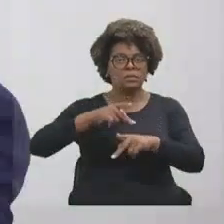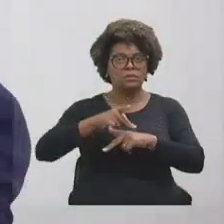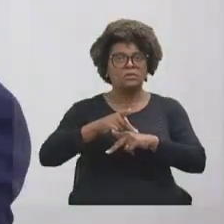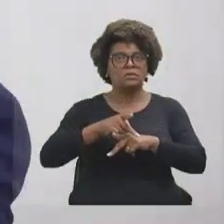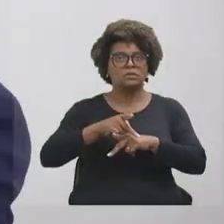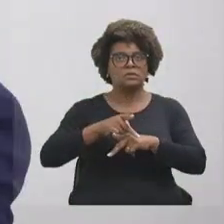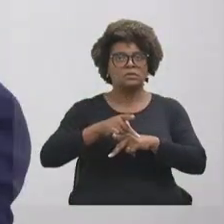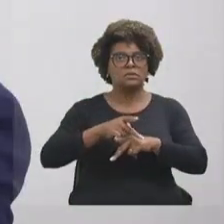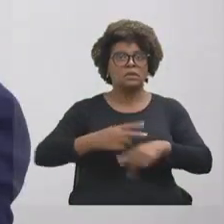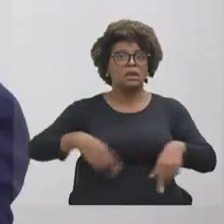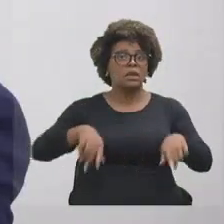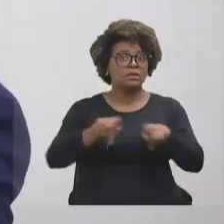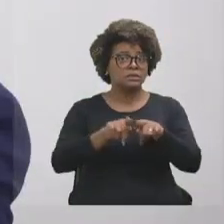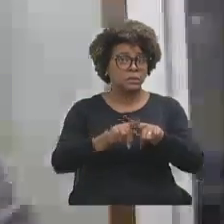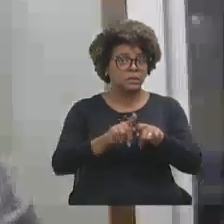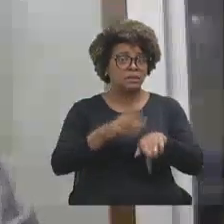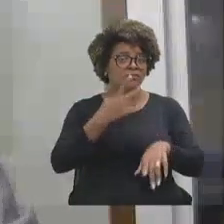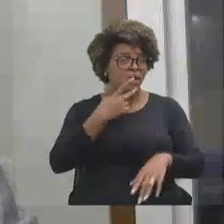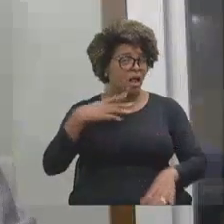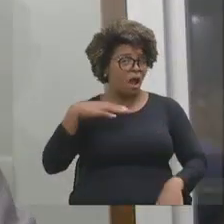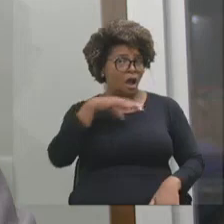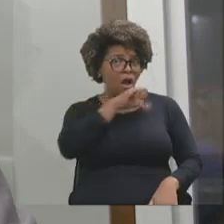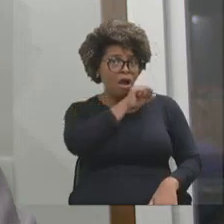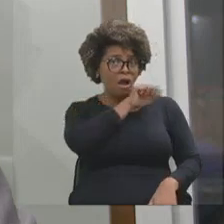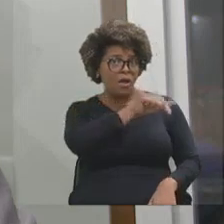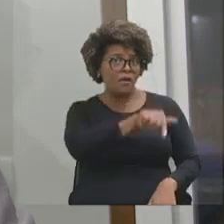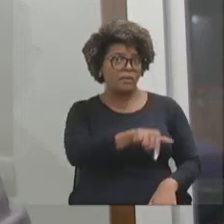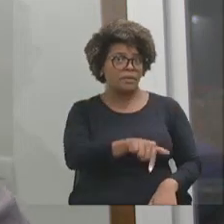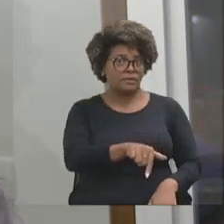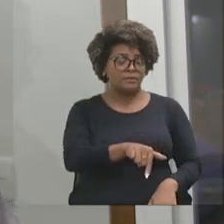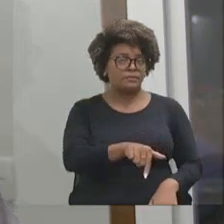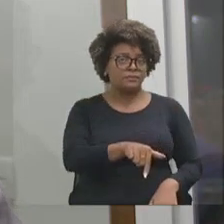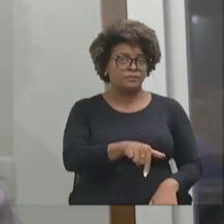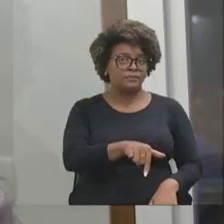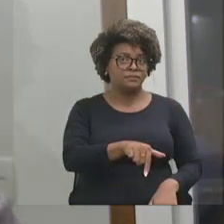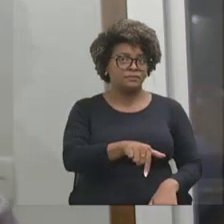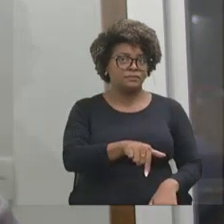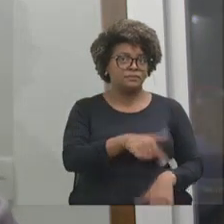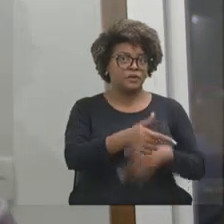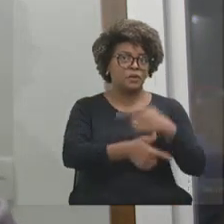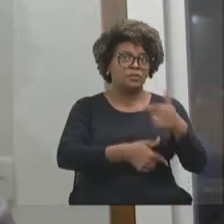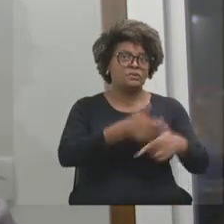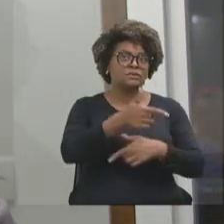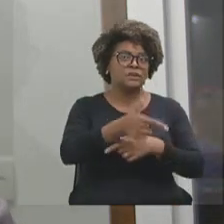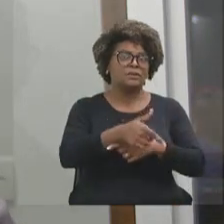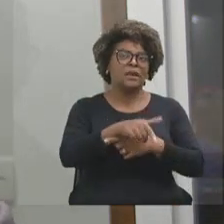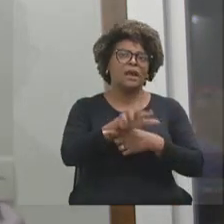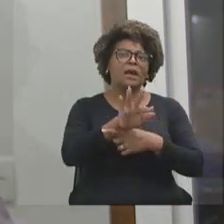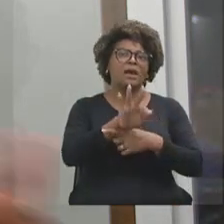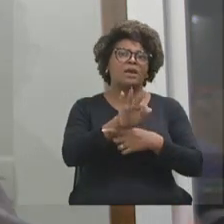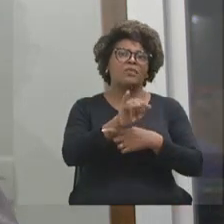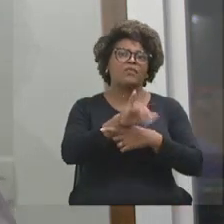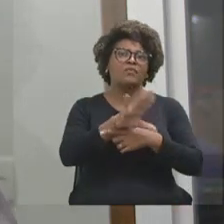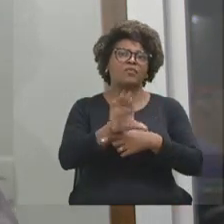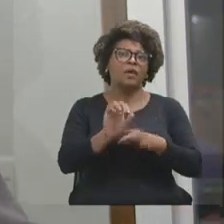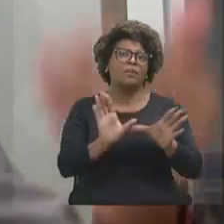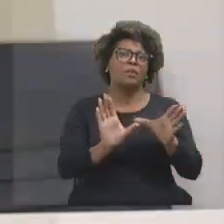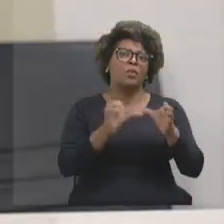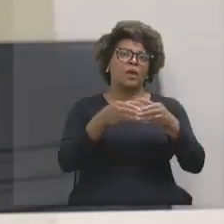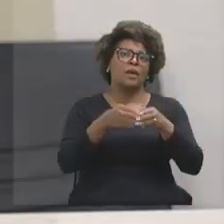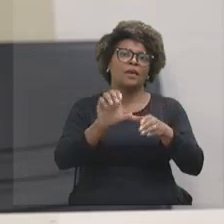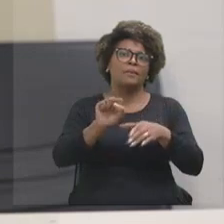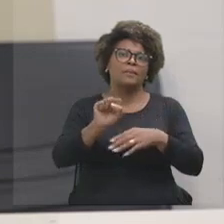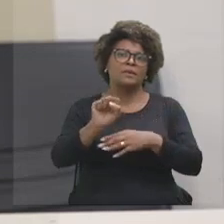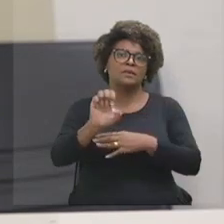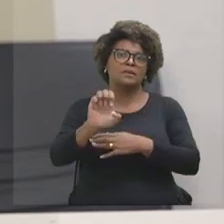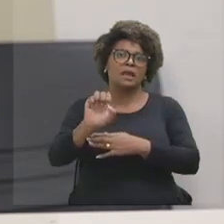uma ressalva rapidamente da do trabalho Doutor Fábio frente à equipe da cestos como